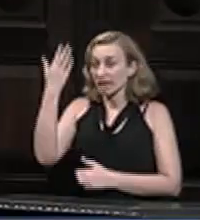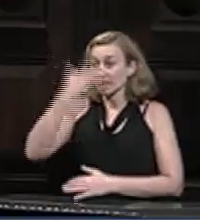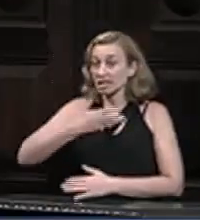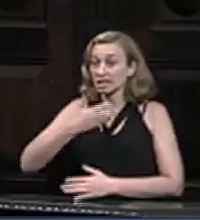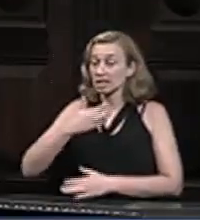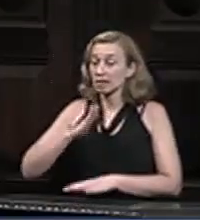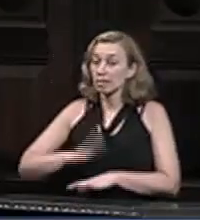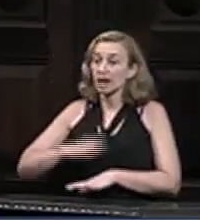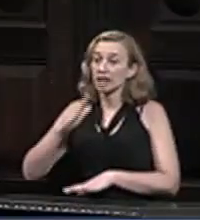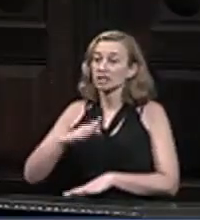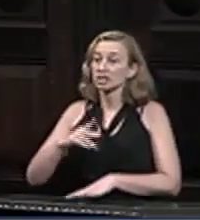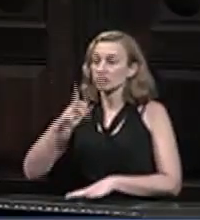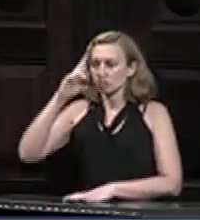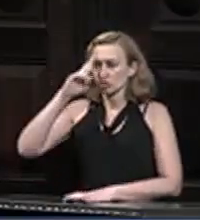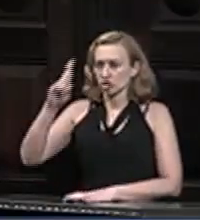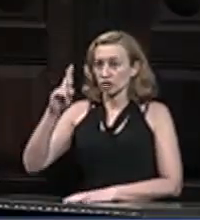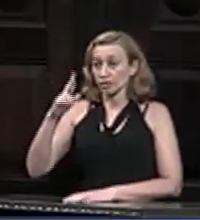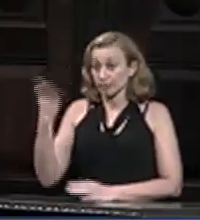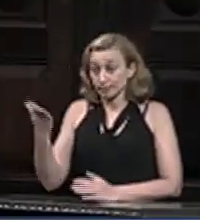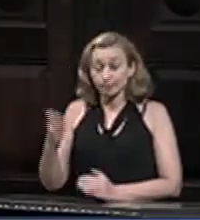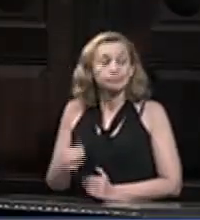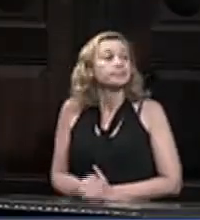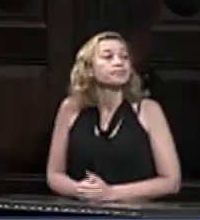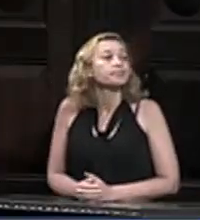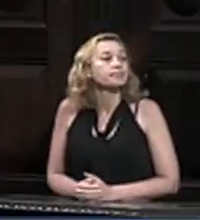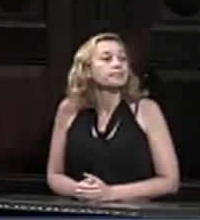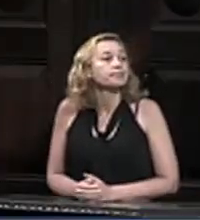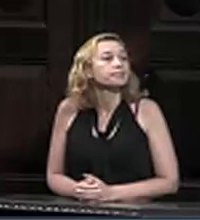capital especulativo.